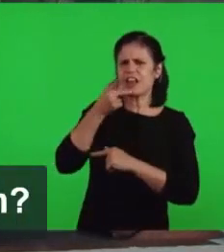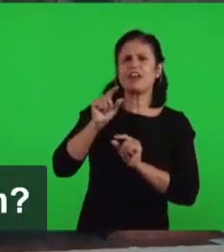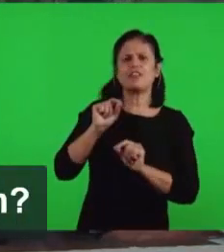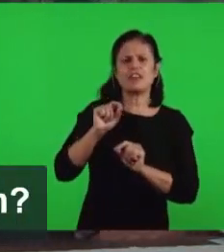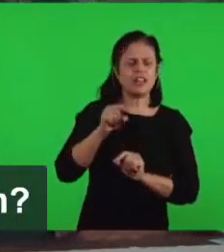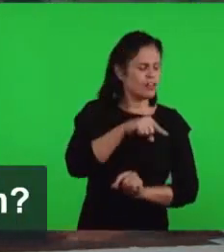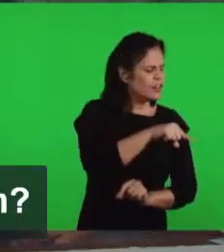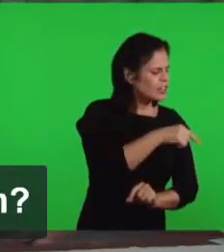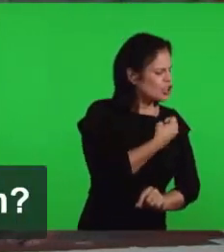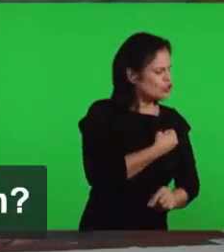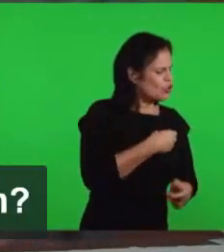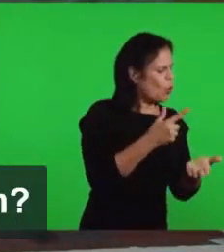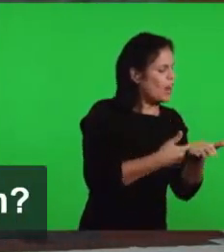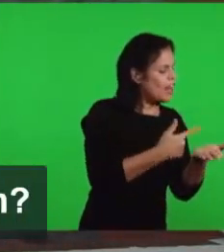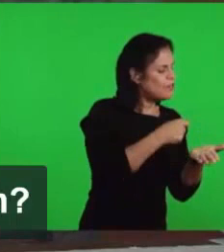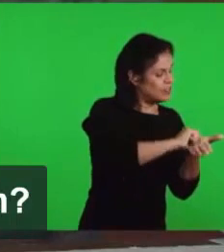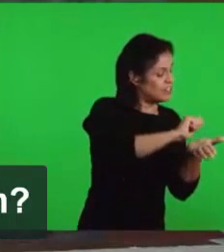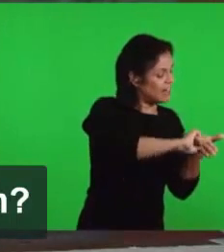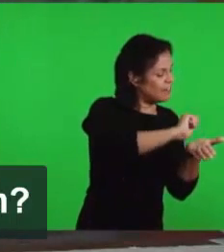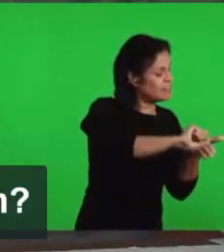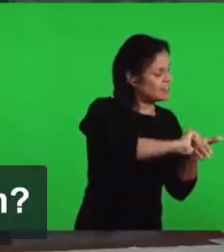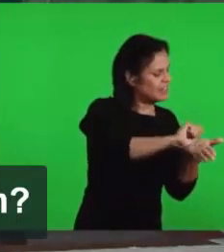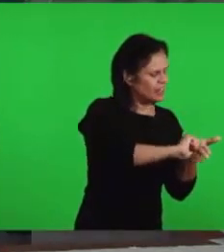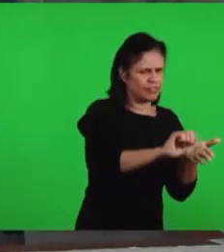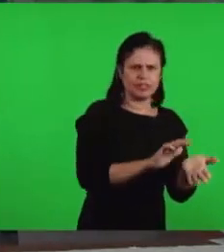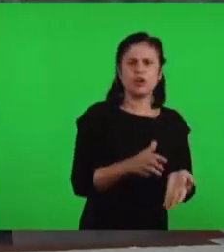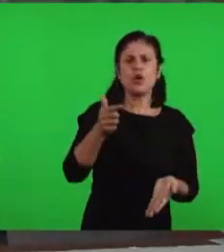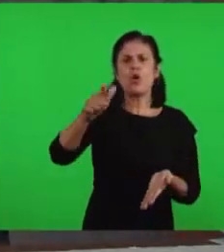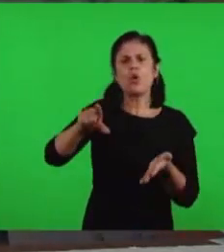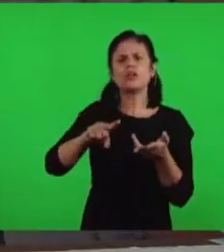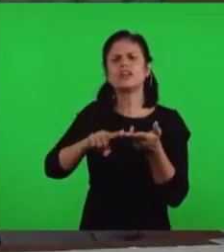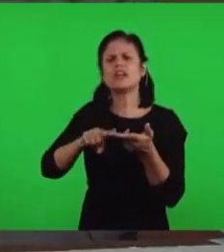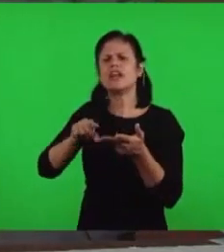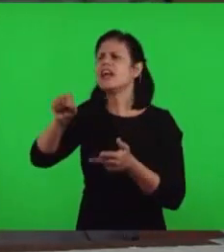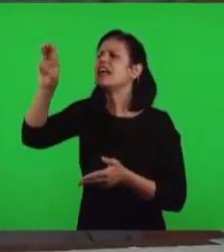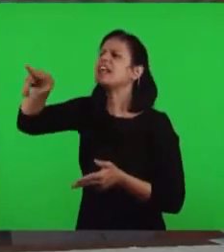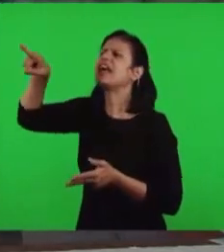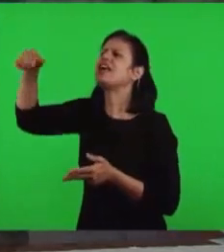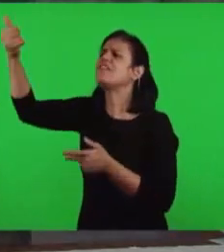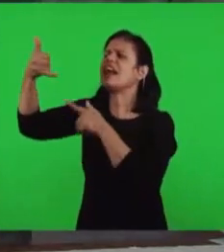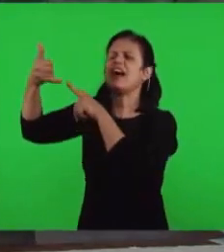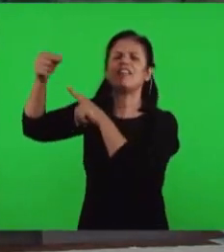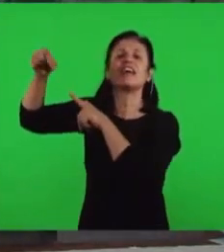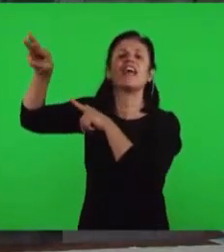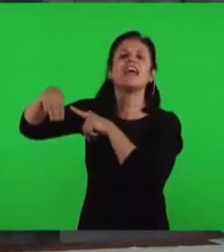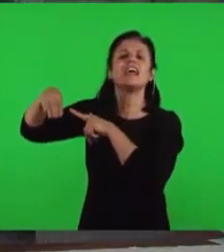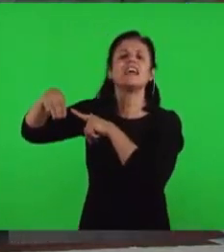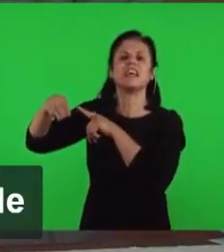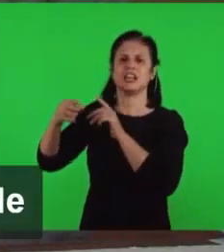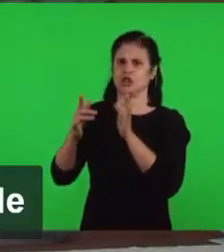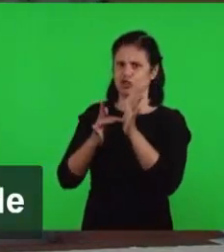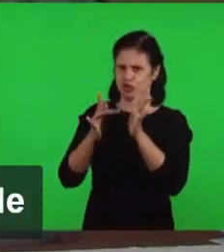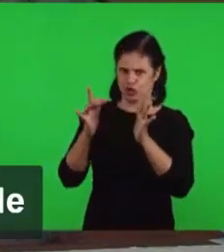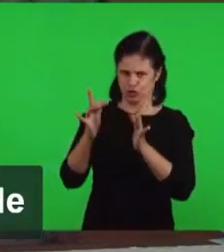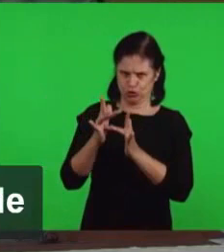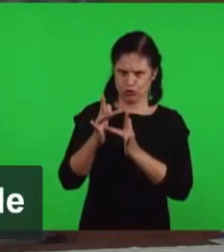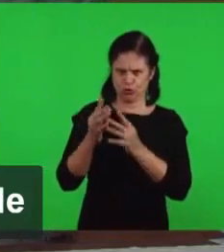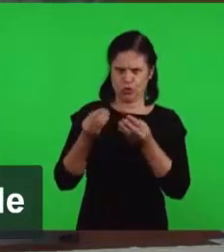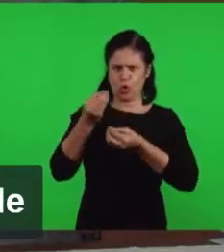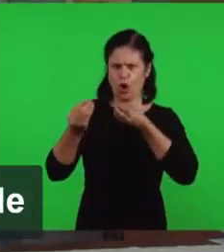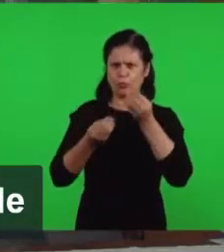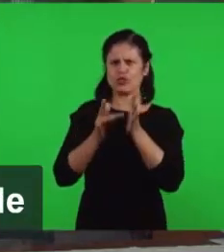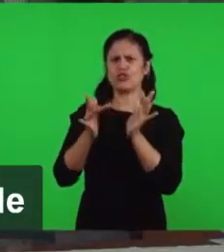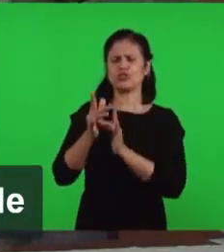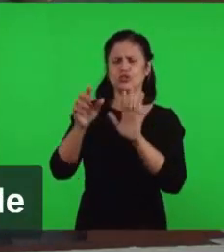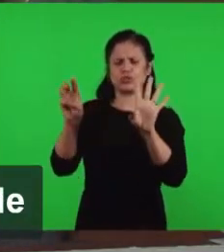vamos para a frente é quem falava com ele o Senhor Jesus ele estava de que forma ele tava no meio dos sete